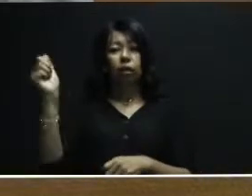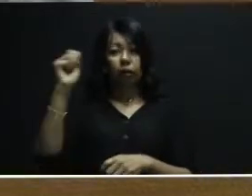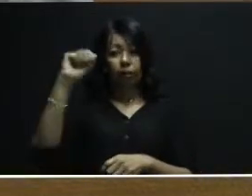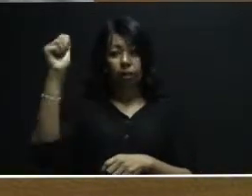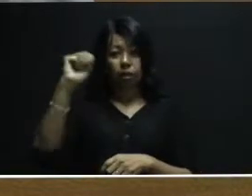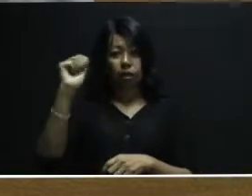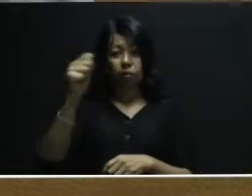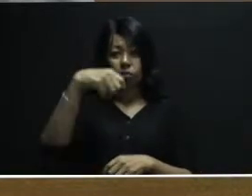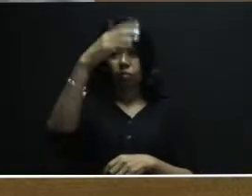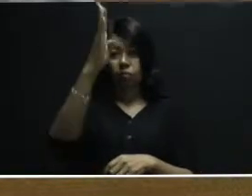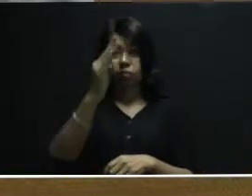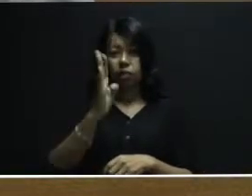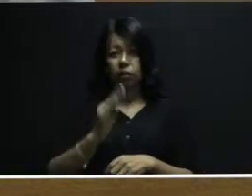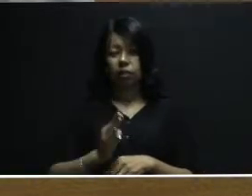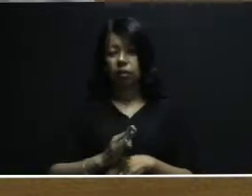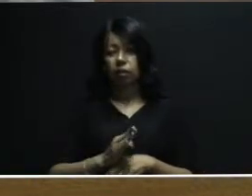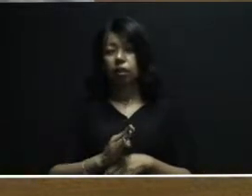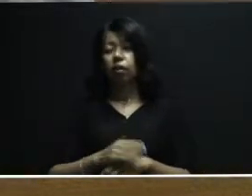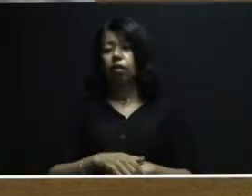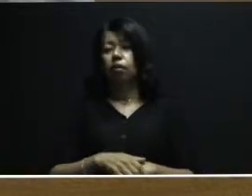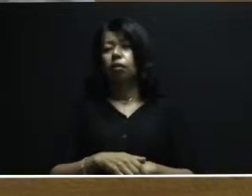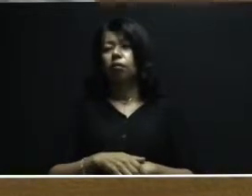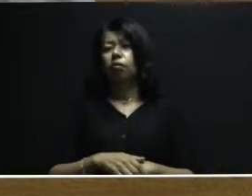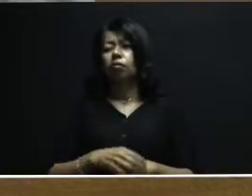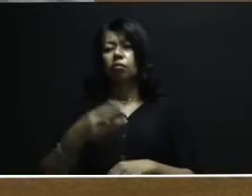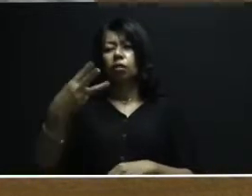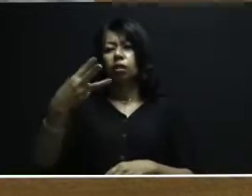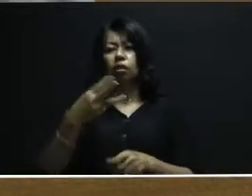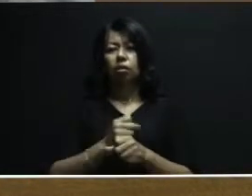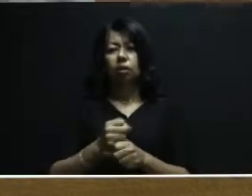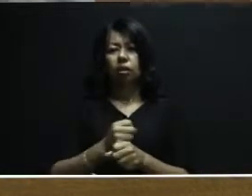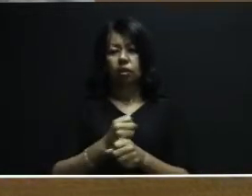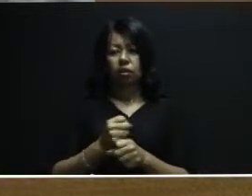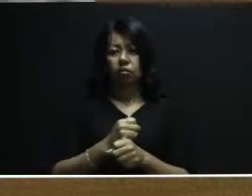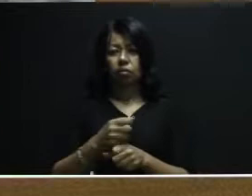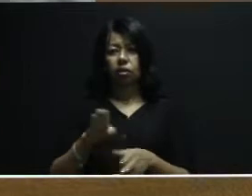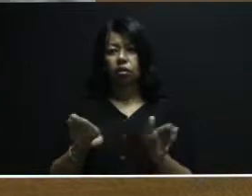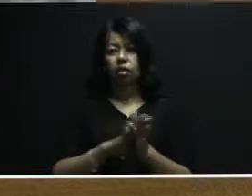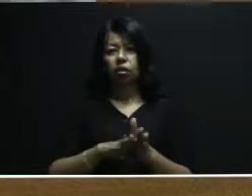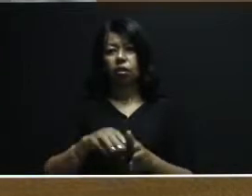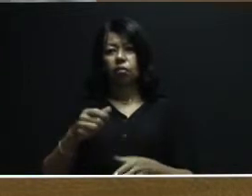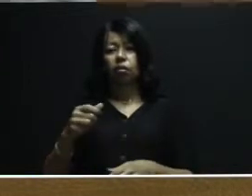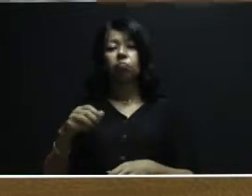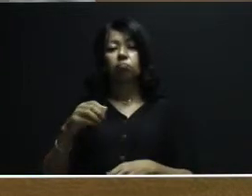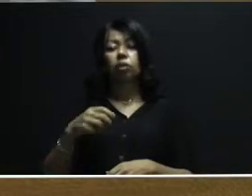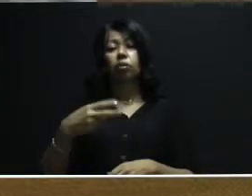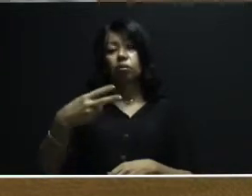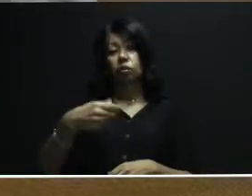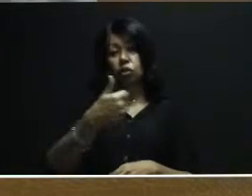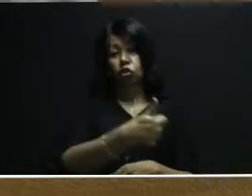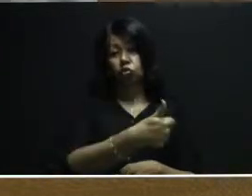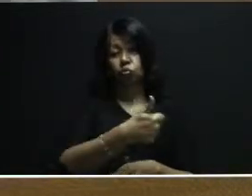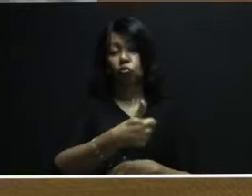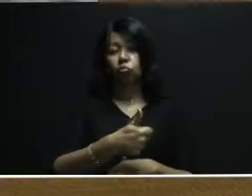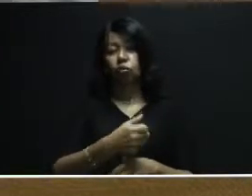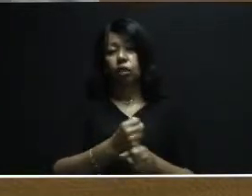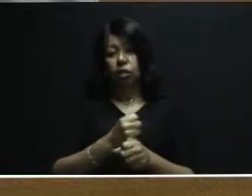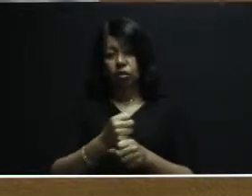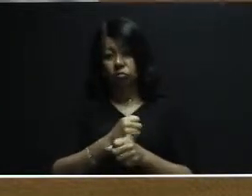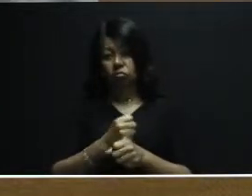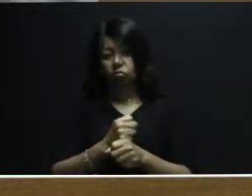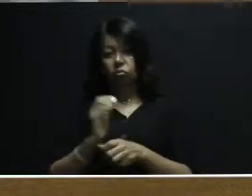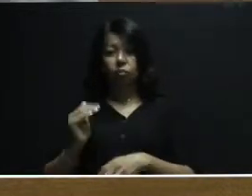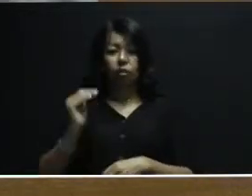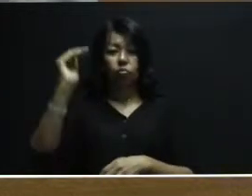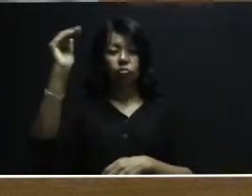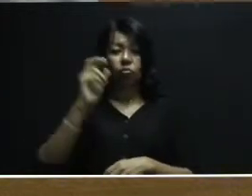Fomos campeão brasileiro durante 3 anos, até os 21 anos, depois, como adulto, ganhamos